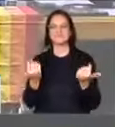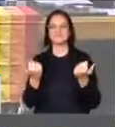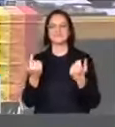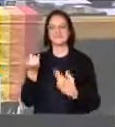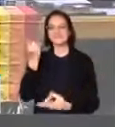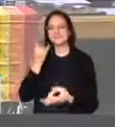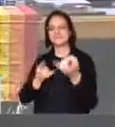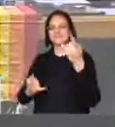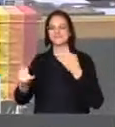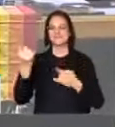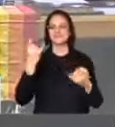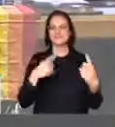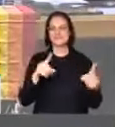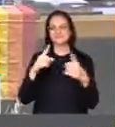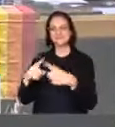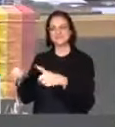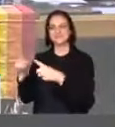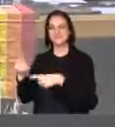provocando a fantasia,